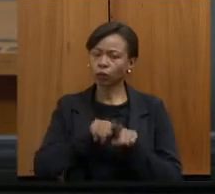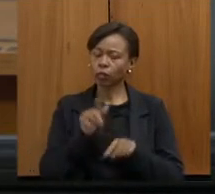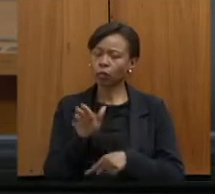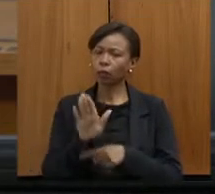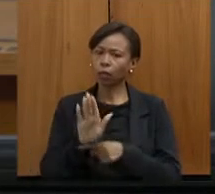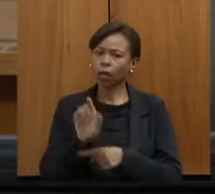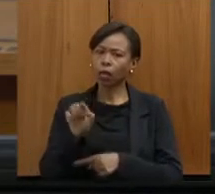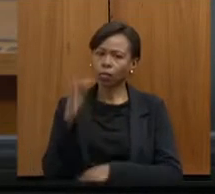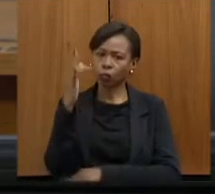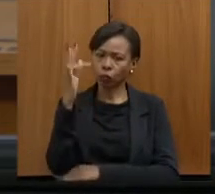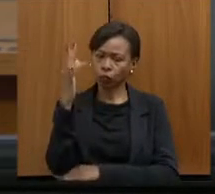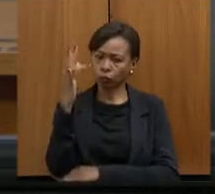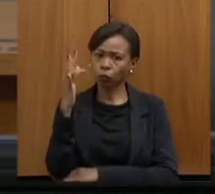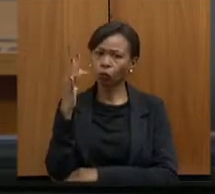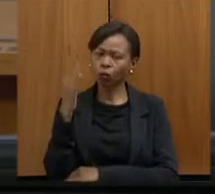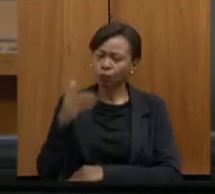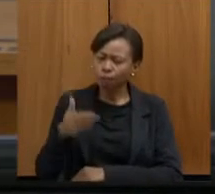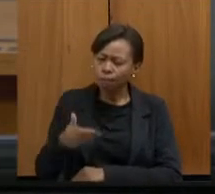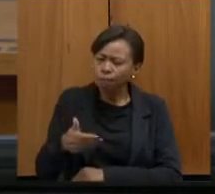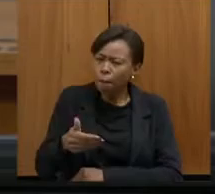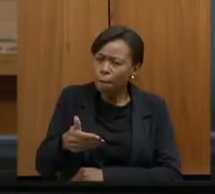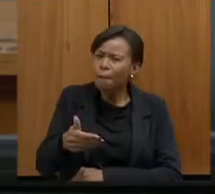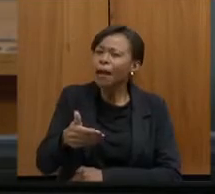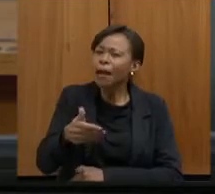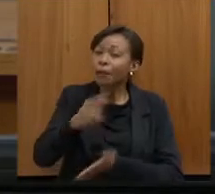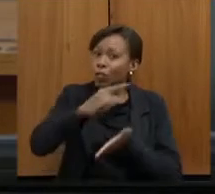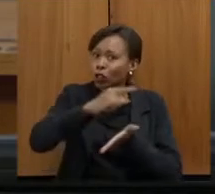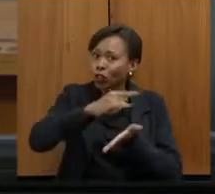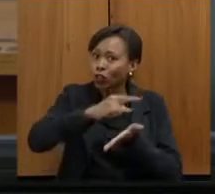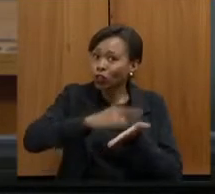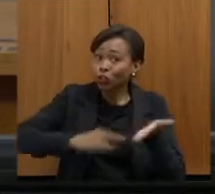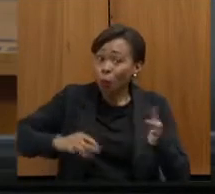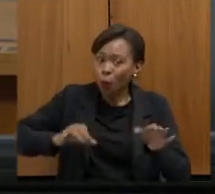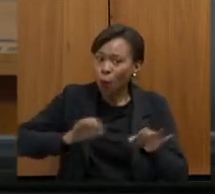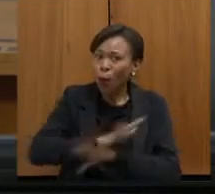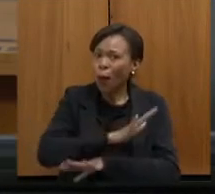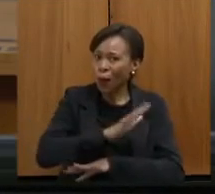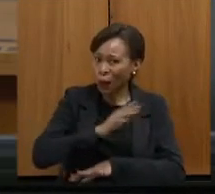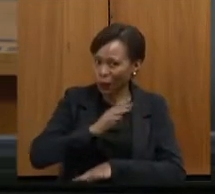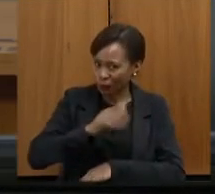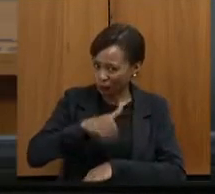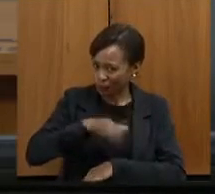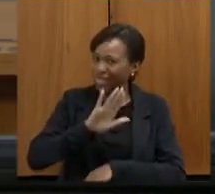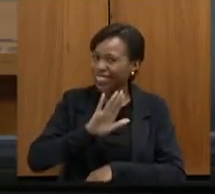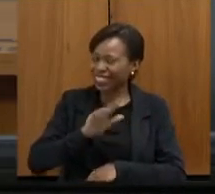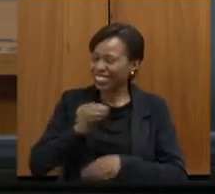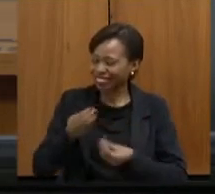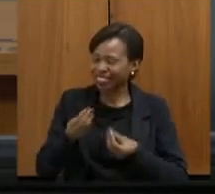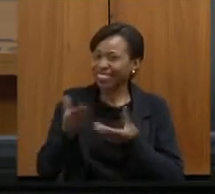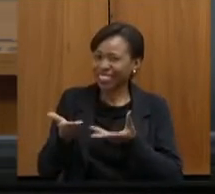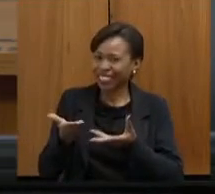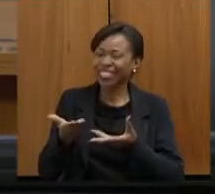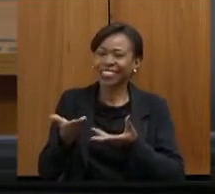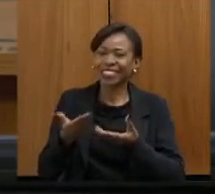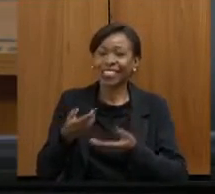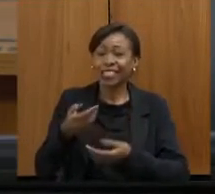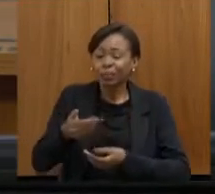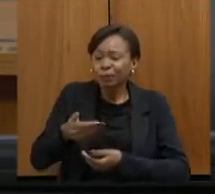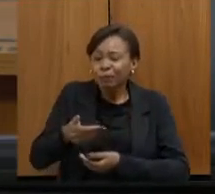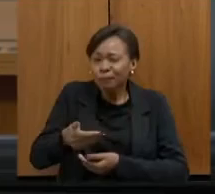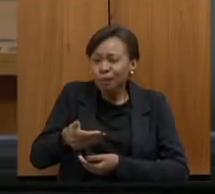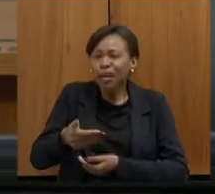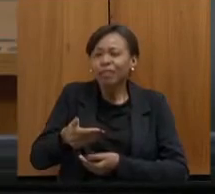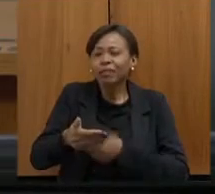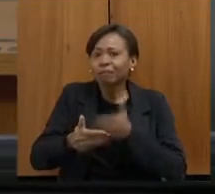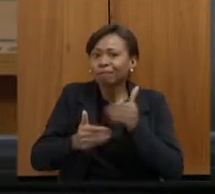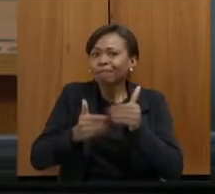vai sair em breve mais e mais títulos. Já vão ter algumas entregas agora, não João Luiz? Então, lá o processo está acontecendo. Já saiu